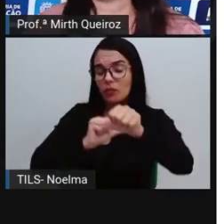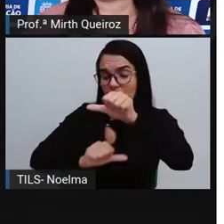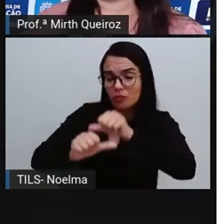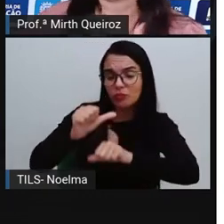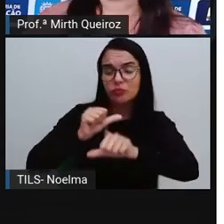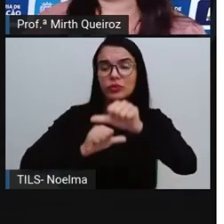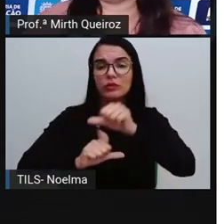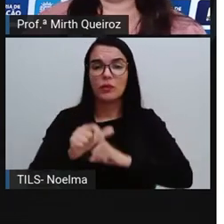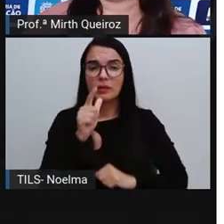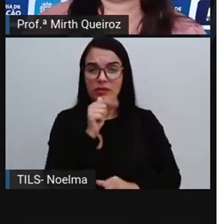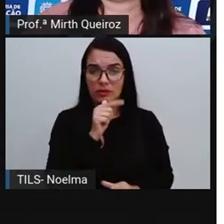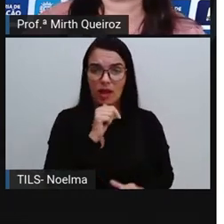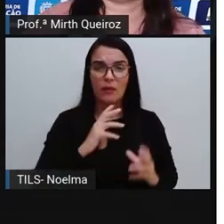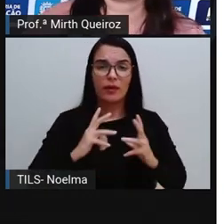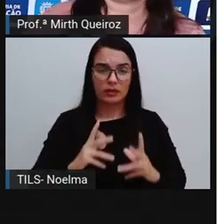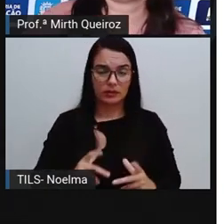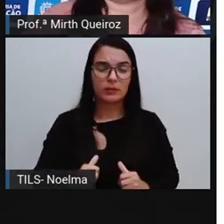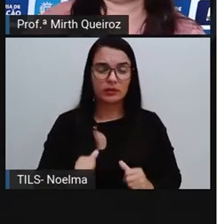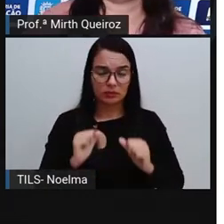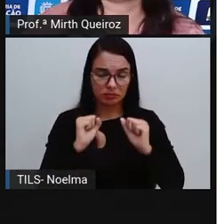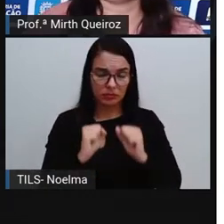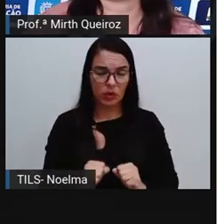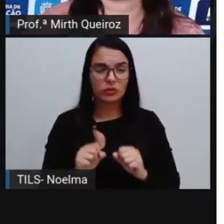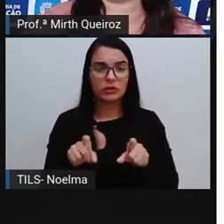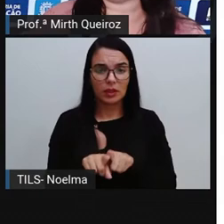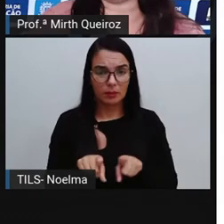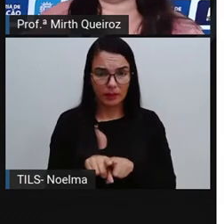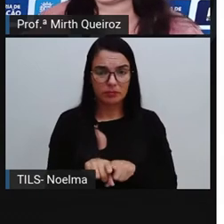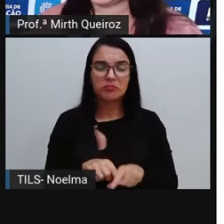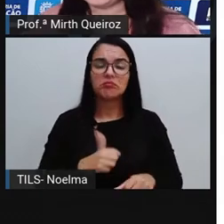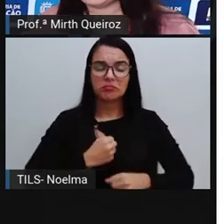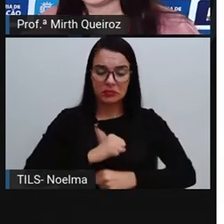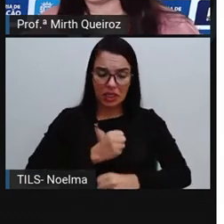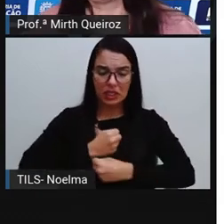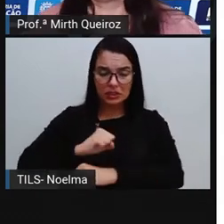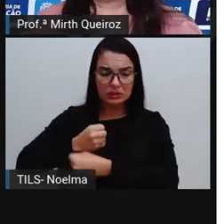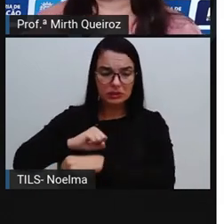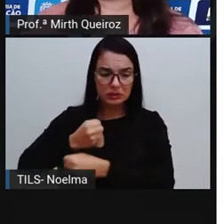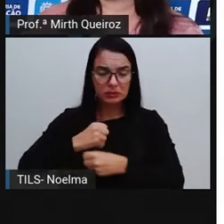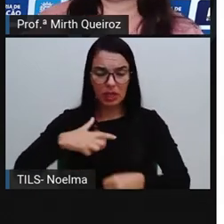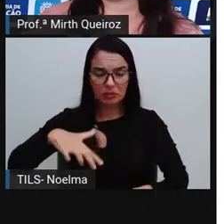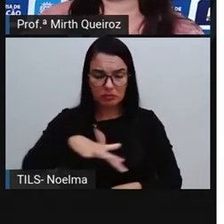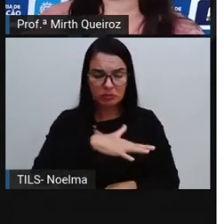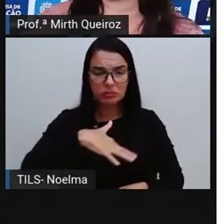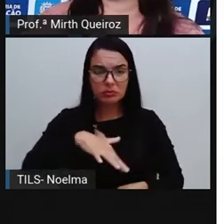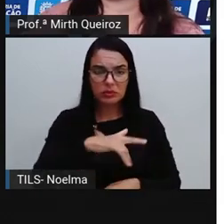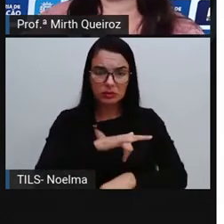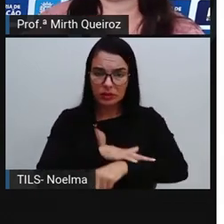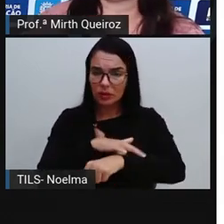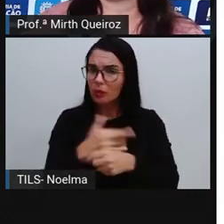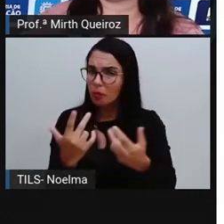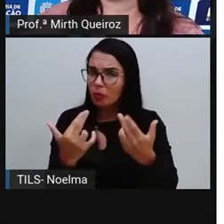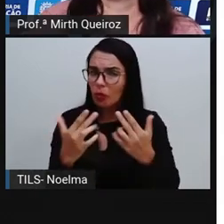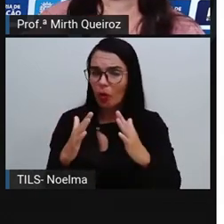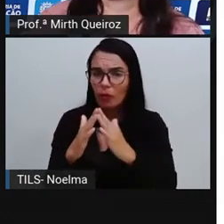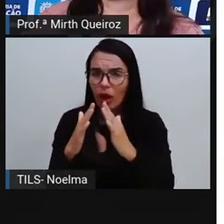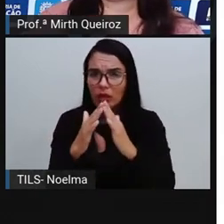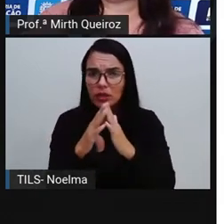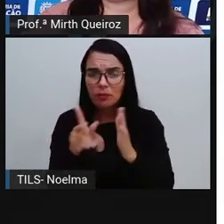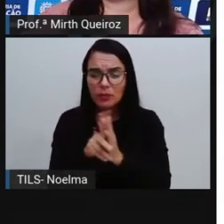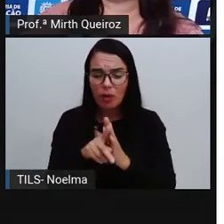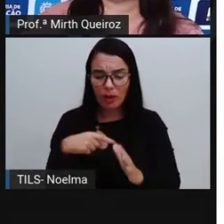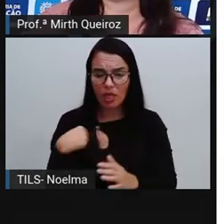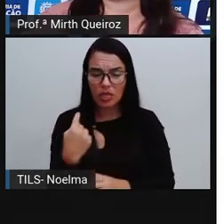reutilizar ela em outros serviços né como sanitários como na lavagem de prático como a gente faz na casa da gente também né